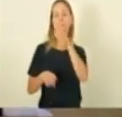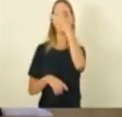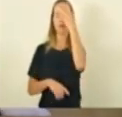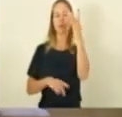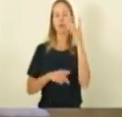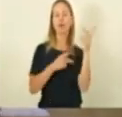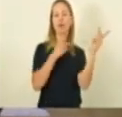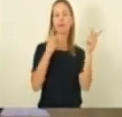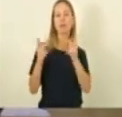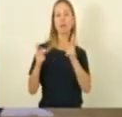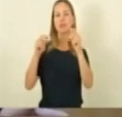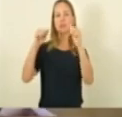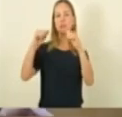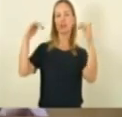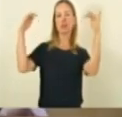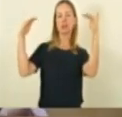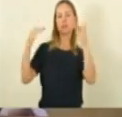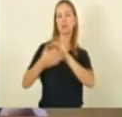dia de hoje,